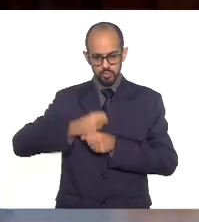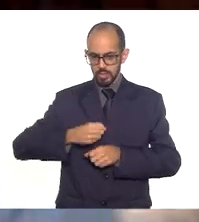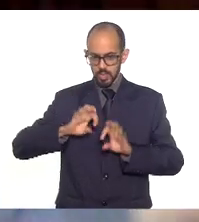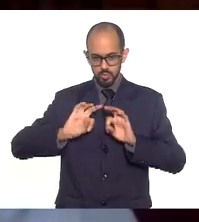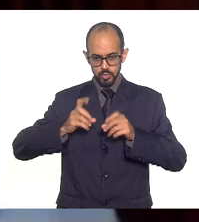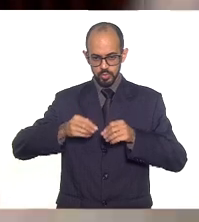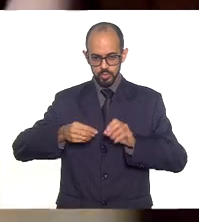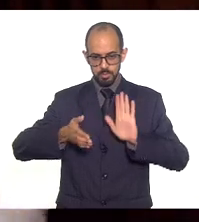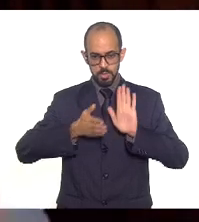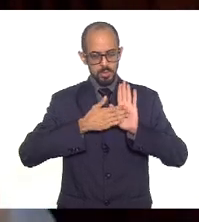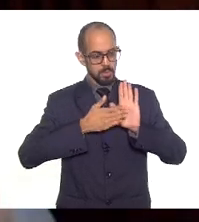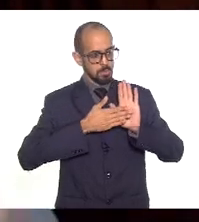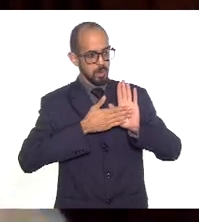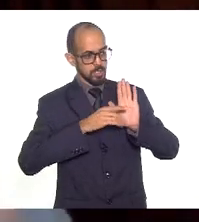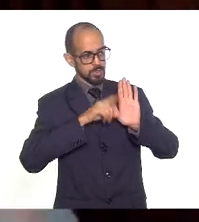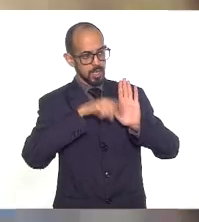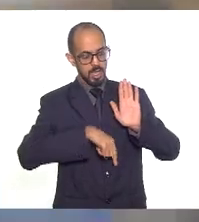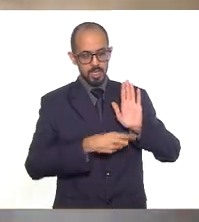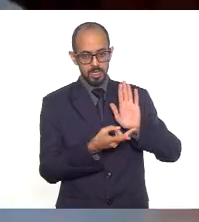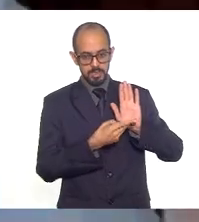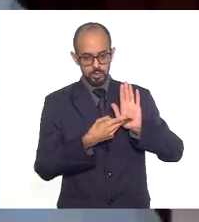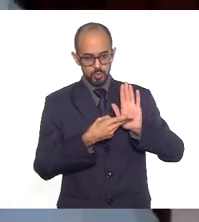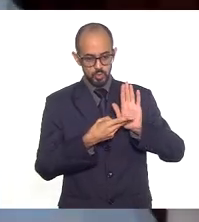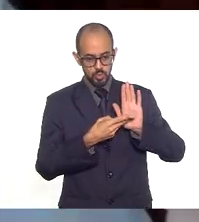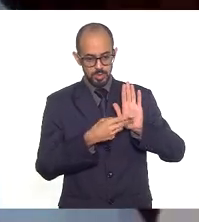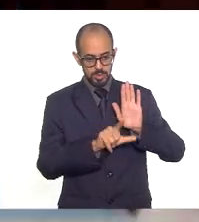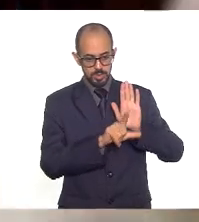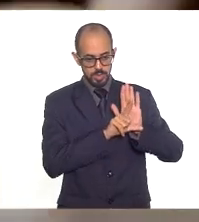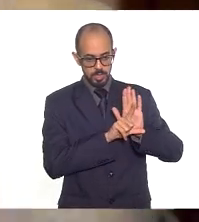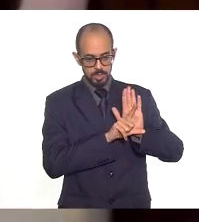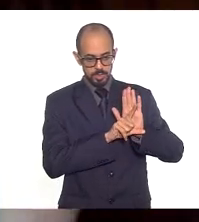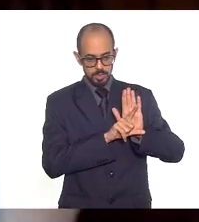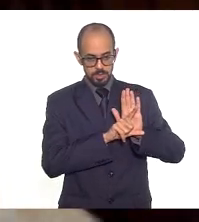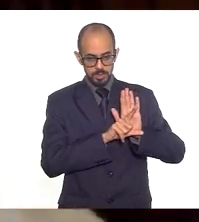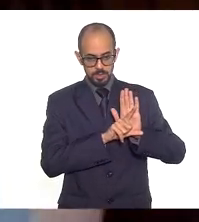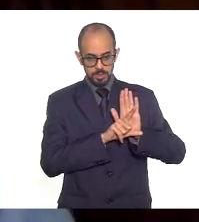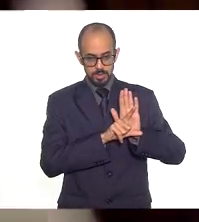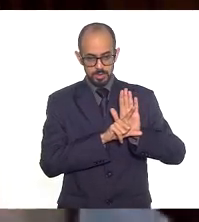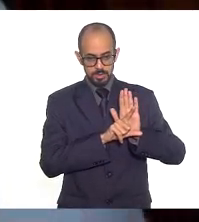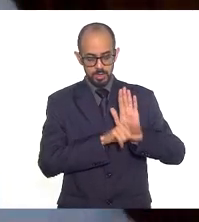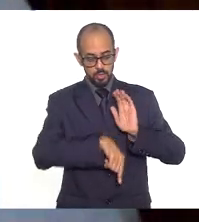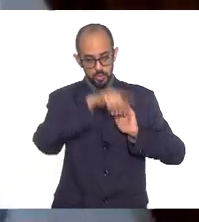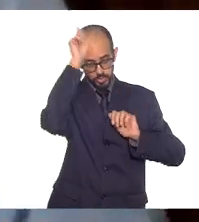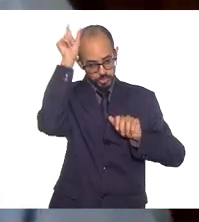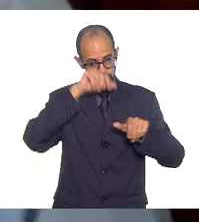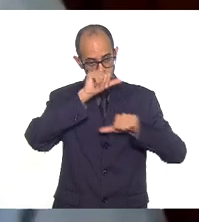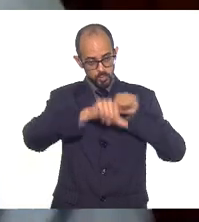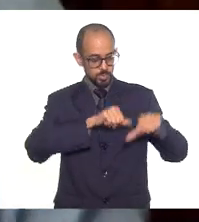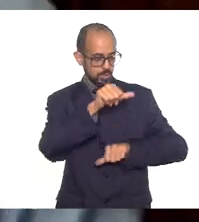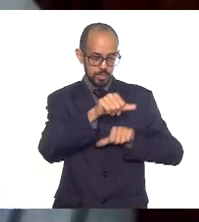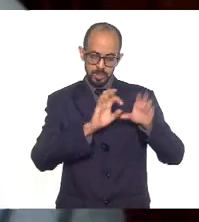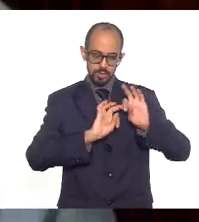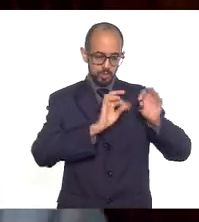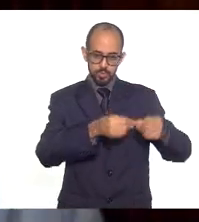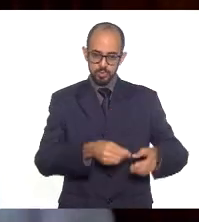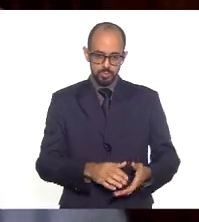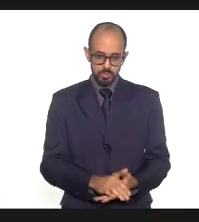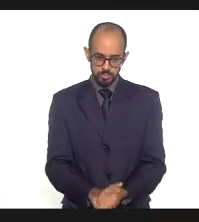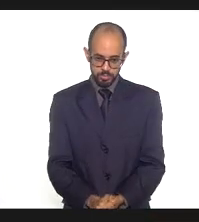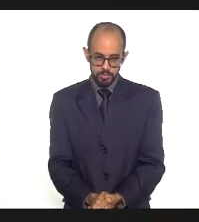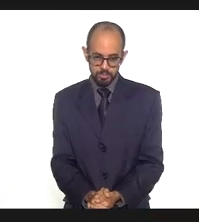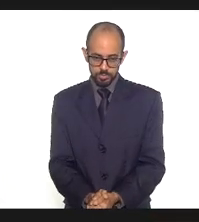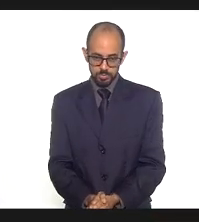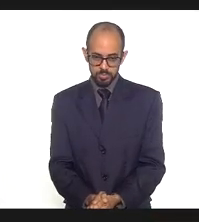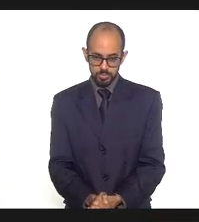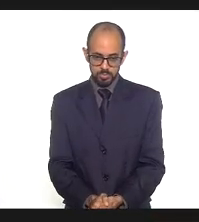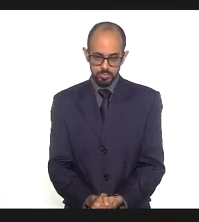estou propondo que essas duas do Amorim, o deputado Luiz pegue a 2896 e altere a 2896. É isso que eu tô...